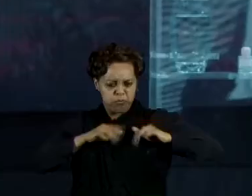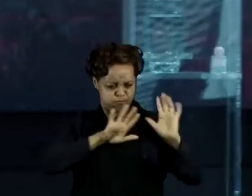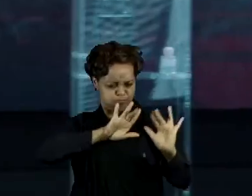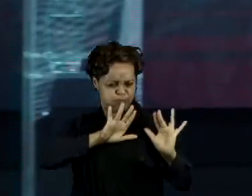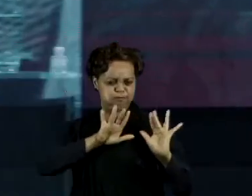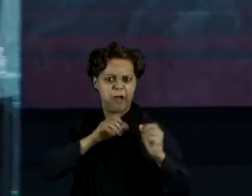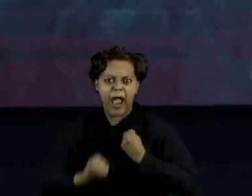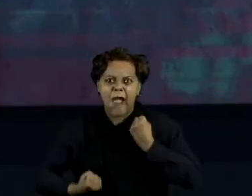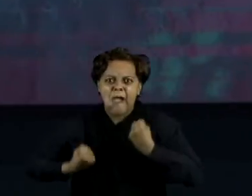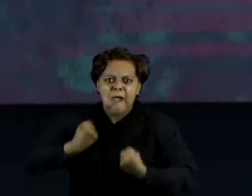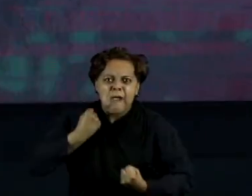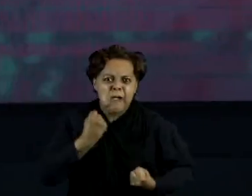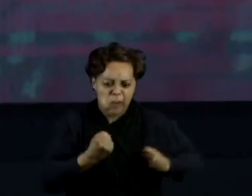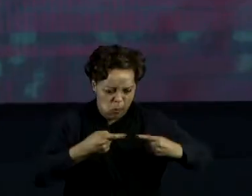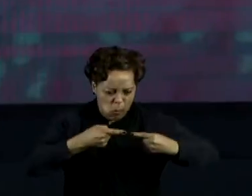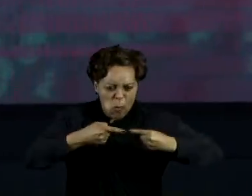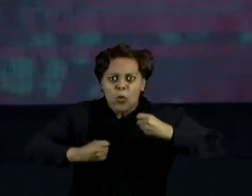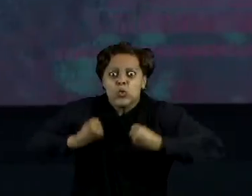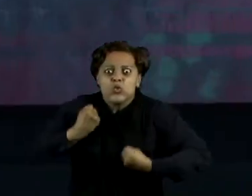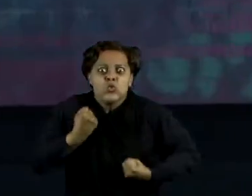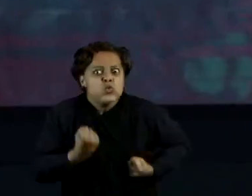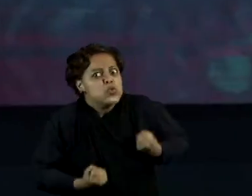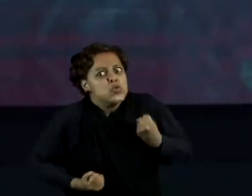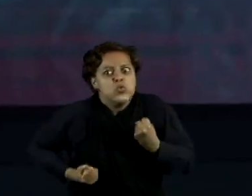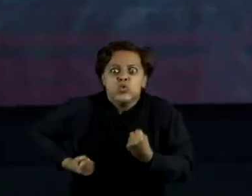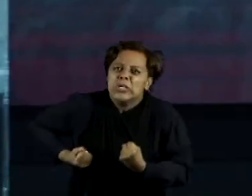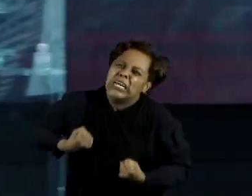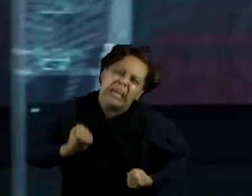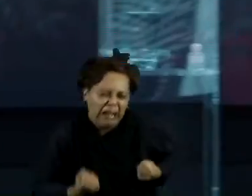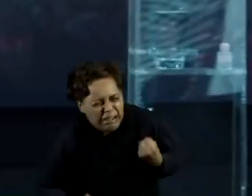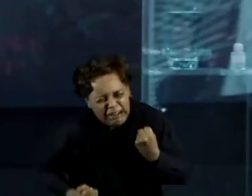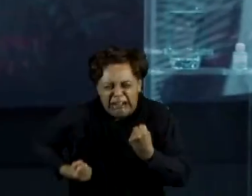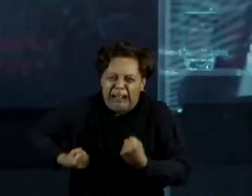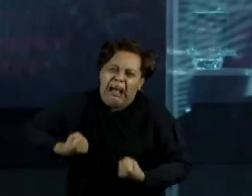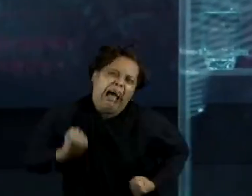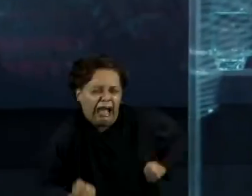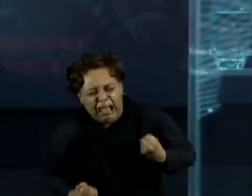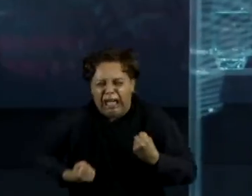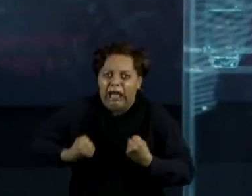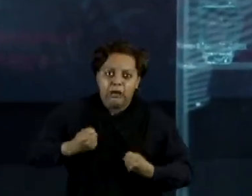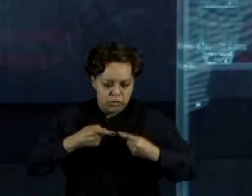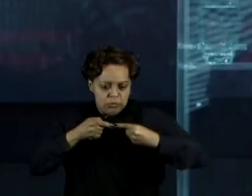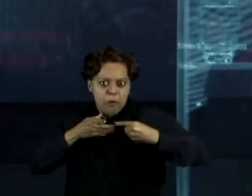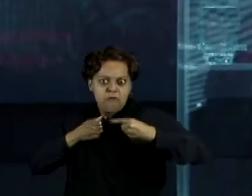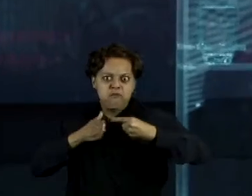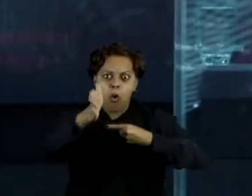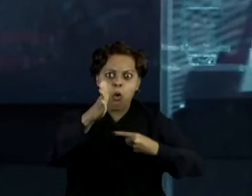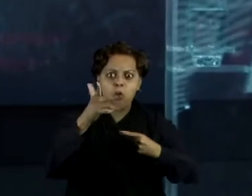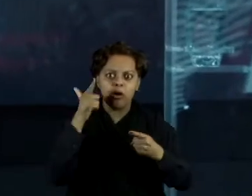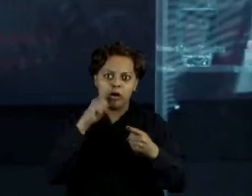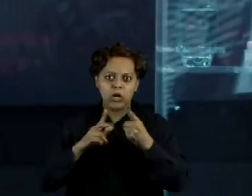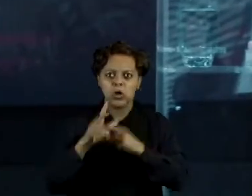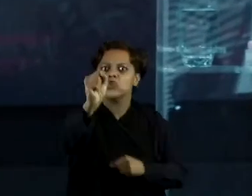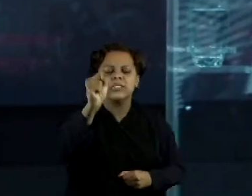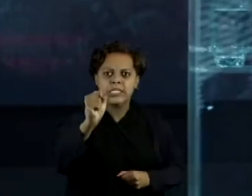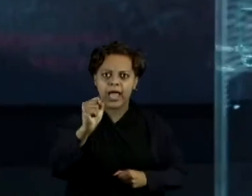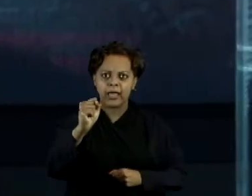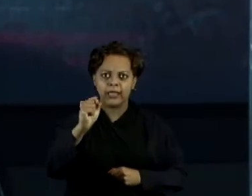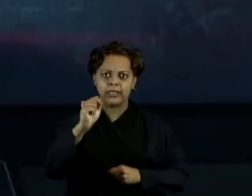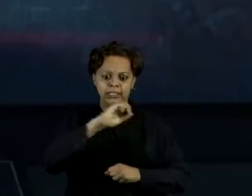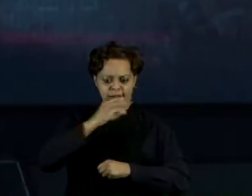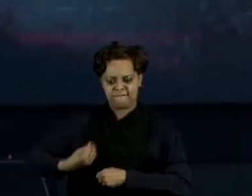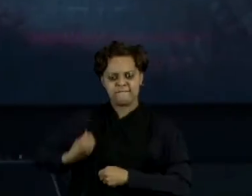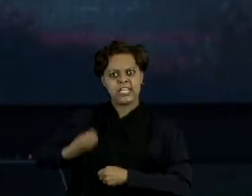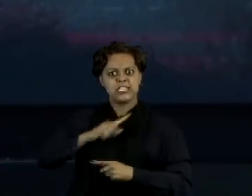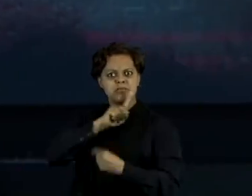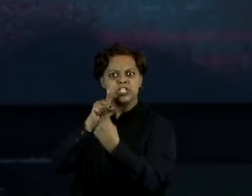corpo, com dor em tudo, mas vai cruzar a linha e cumprir o chamado e o propósito de Deus na tua